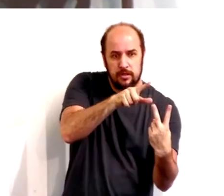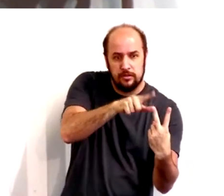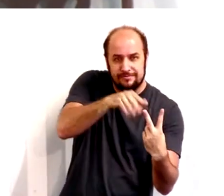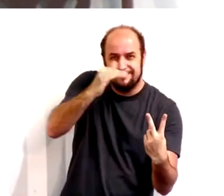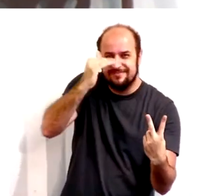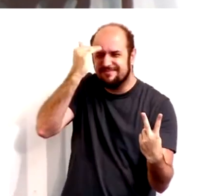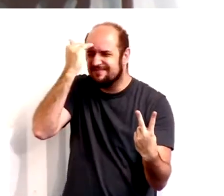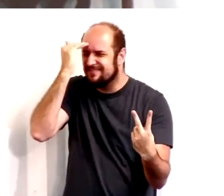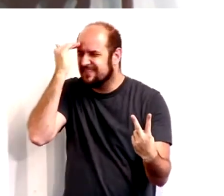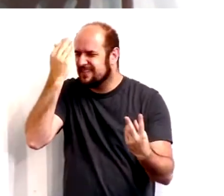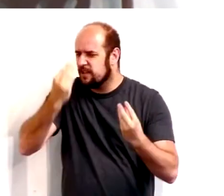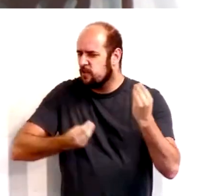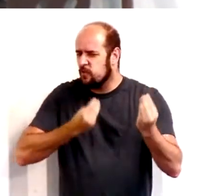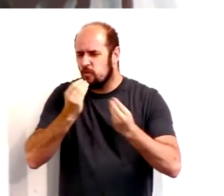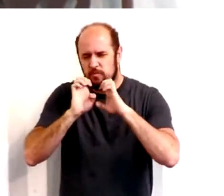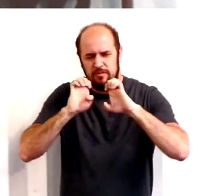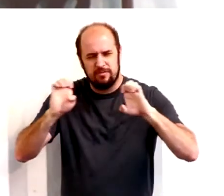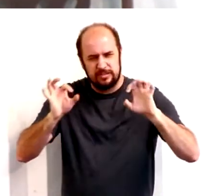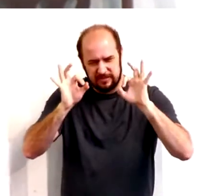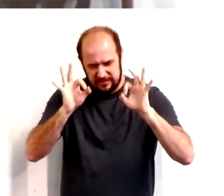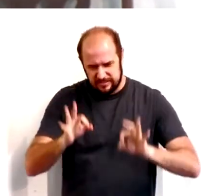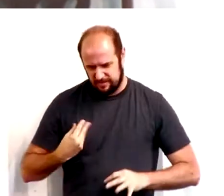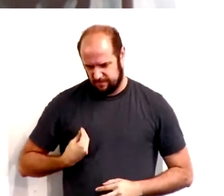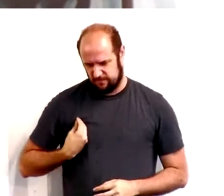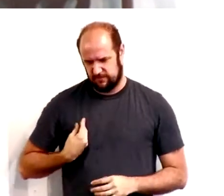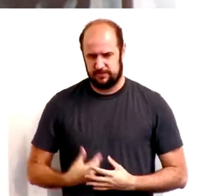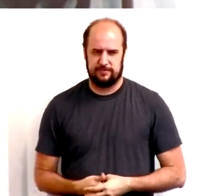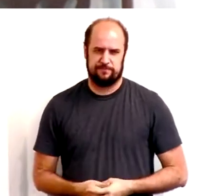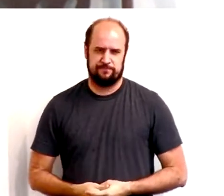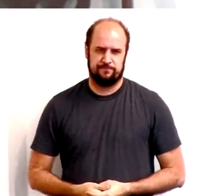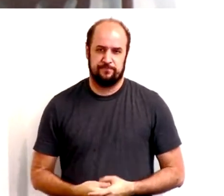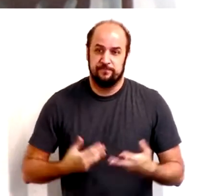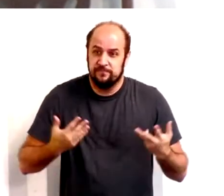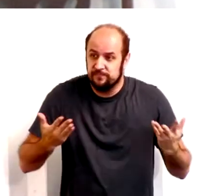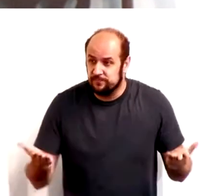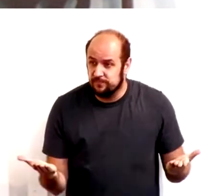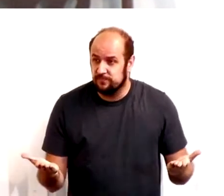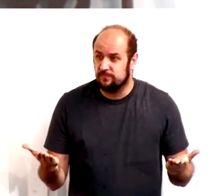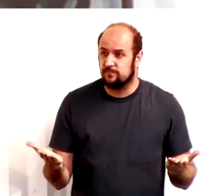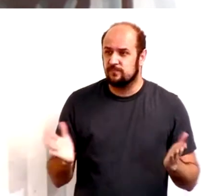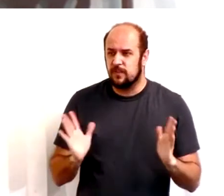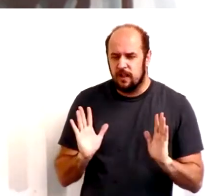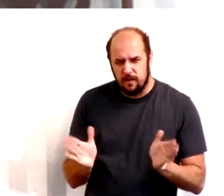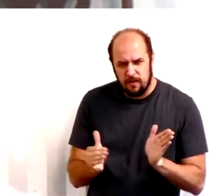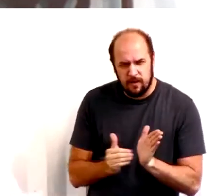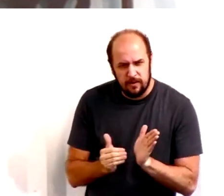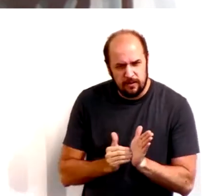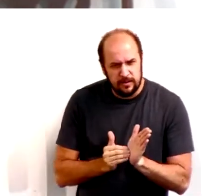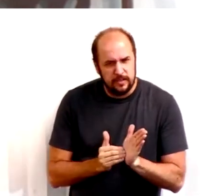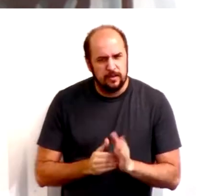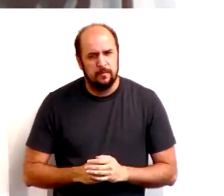digno do Evangelho para cumprir a missão. Então, meus queridos, termino dizendo